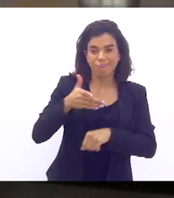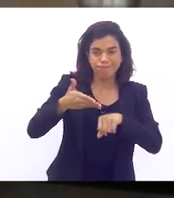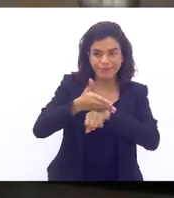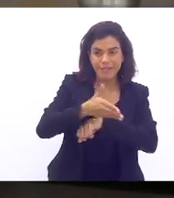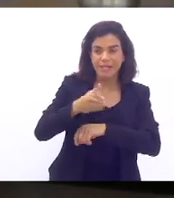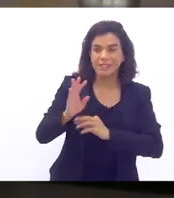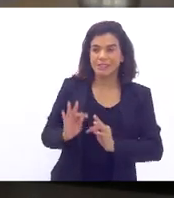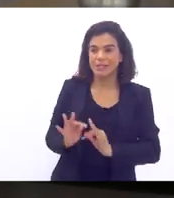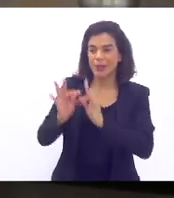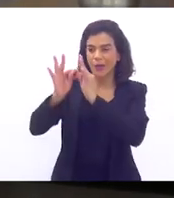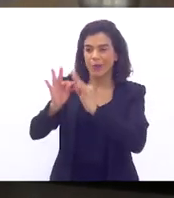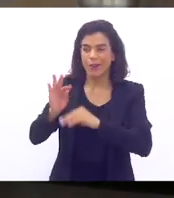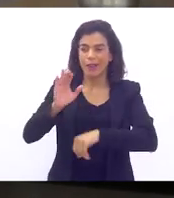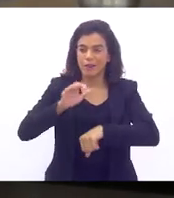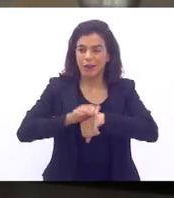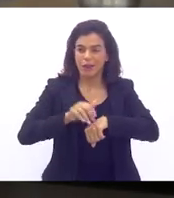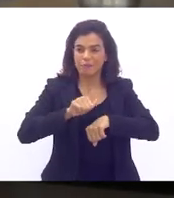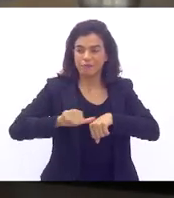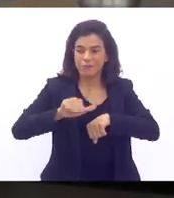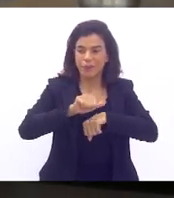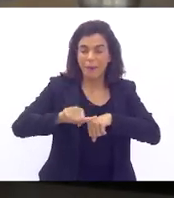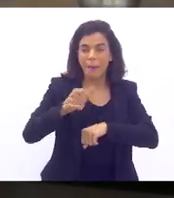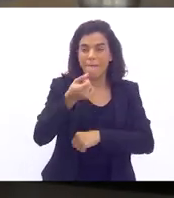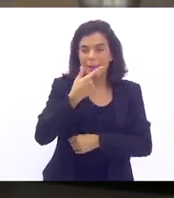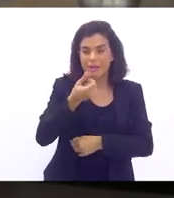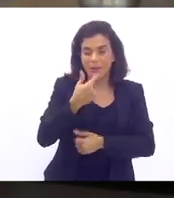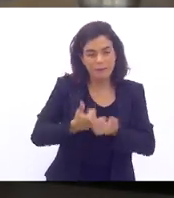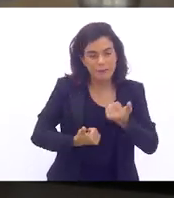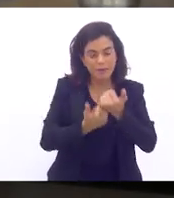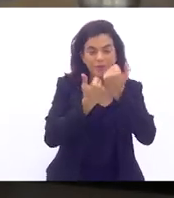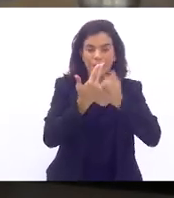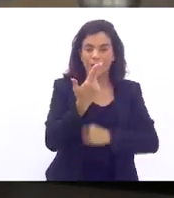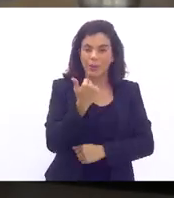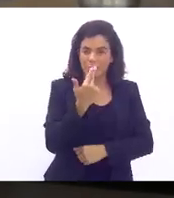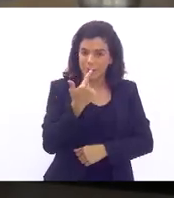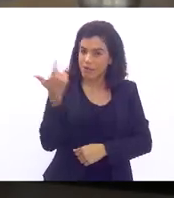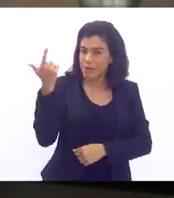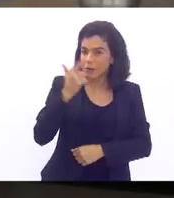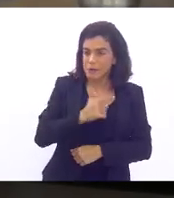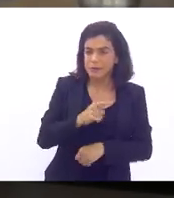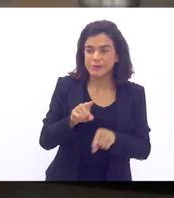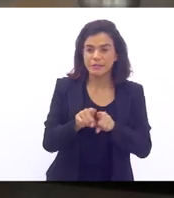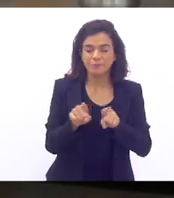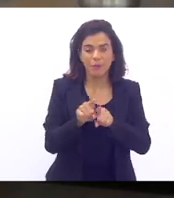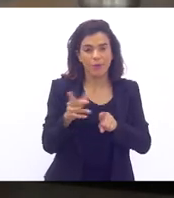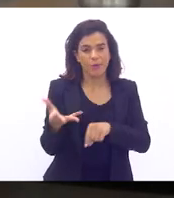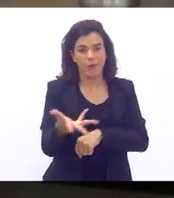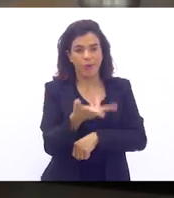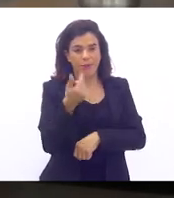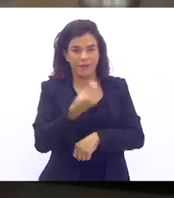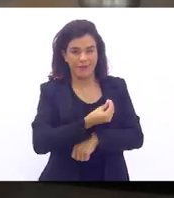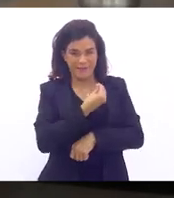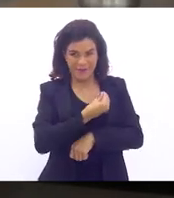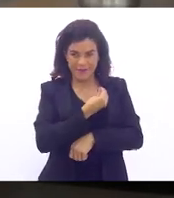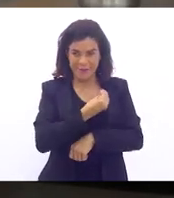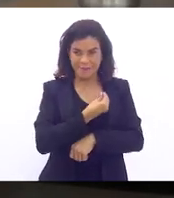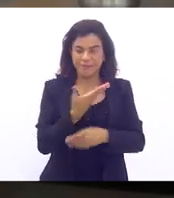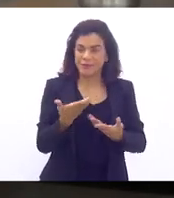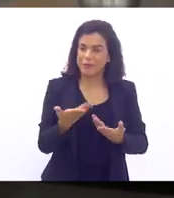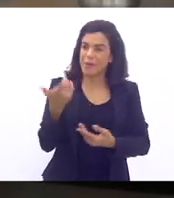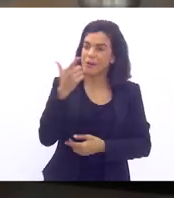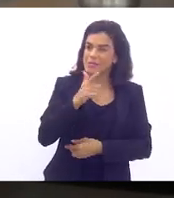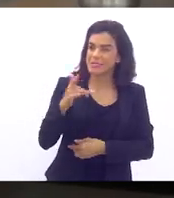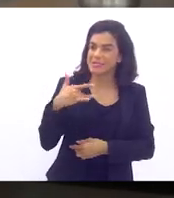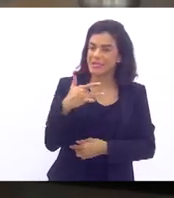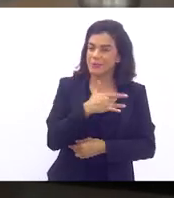não só nos curativos mas em medicamento insuplementação para que eles consigam ter uma qualidade de vida né e ter saúde